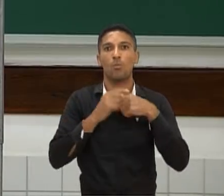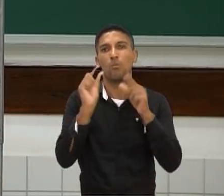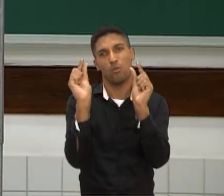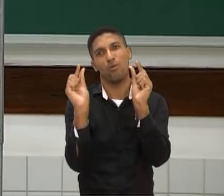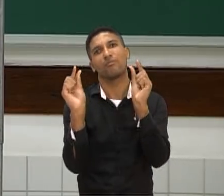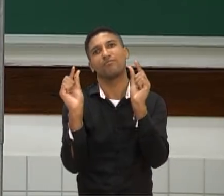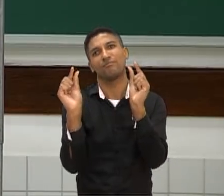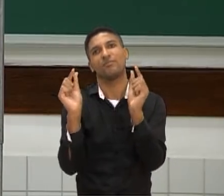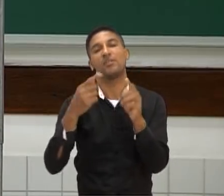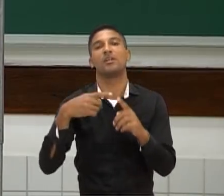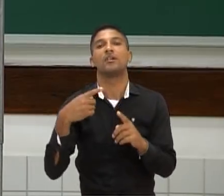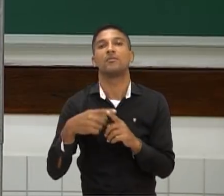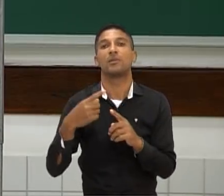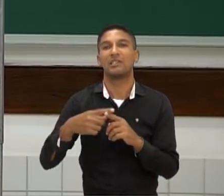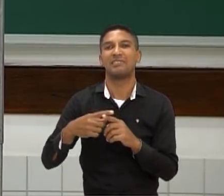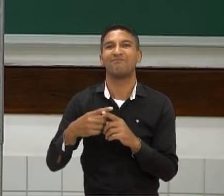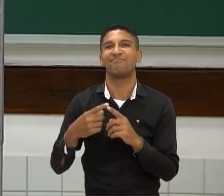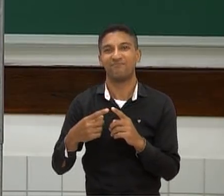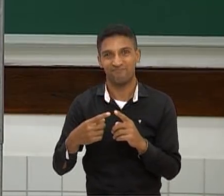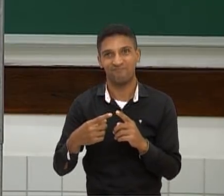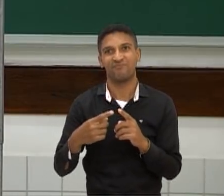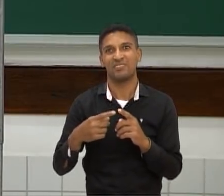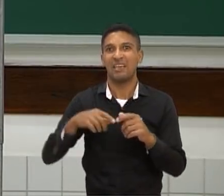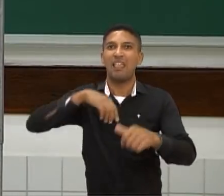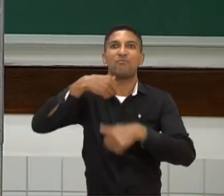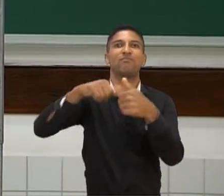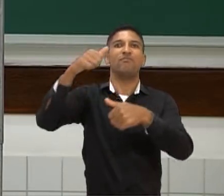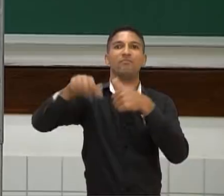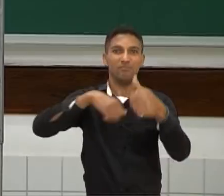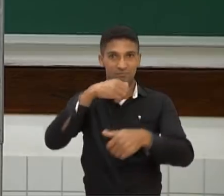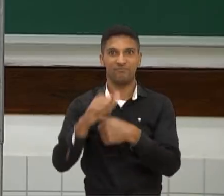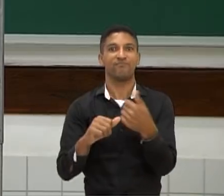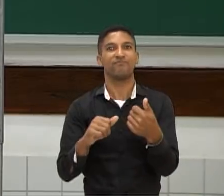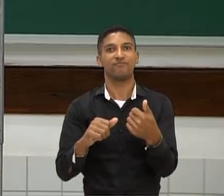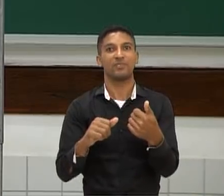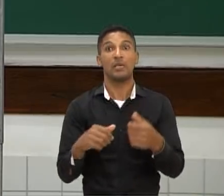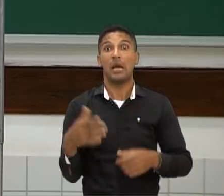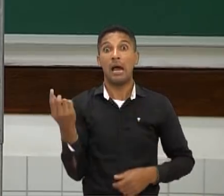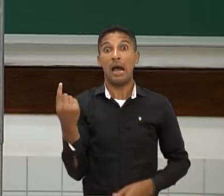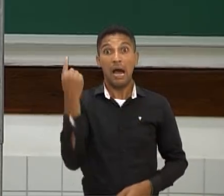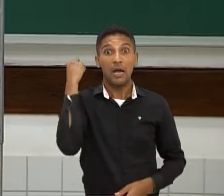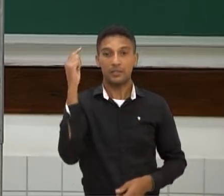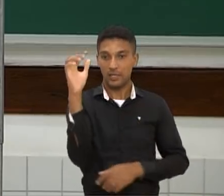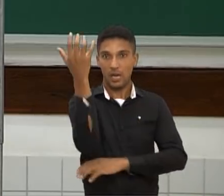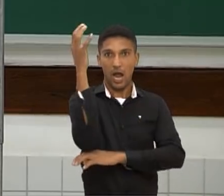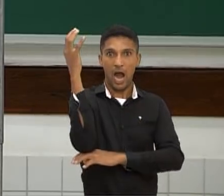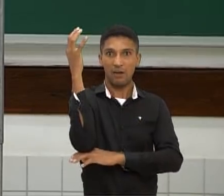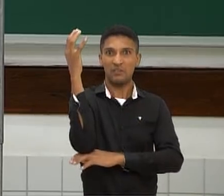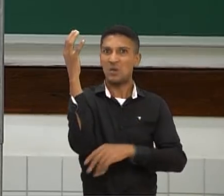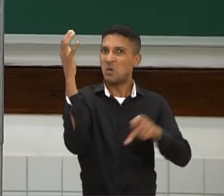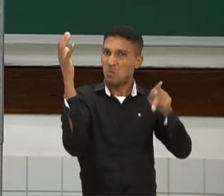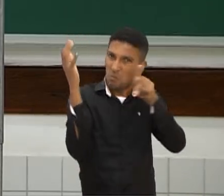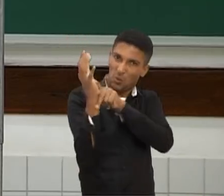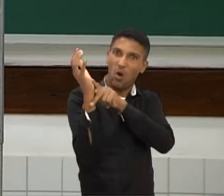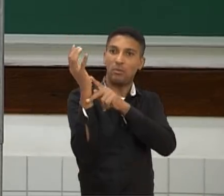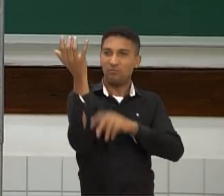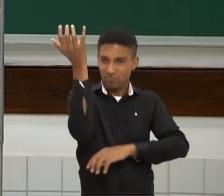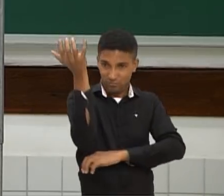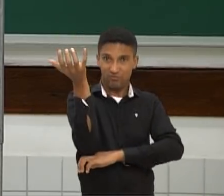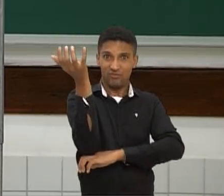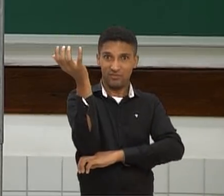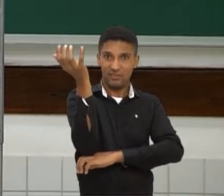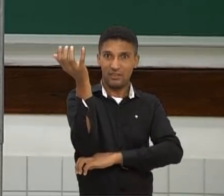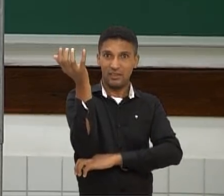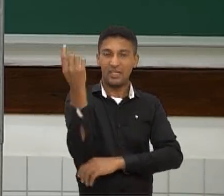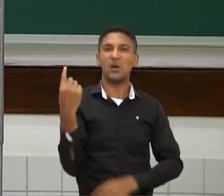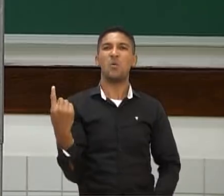aula que eu comentei com vocês que a nossa vegetação original do Brasil não está como lá no